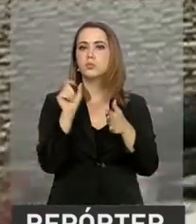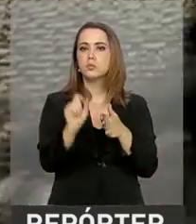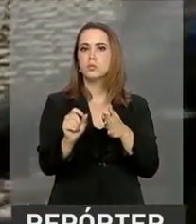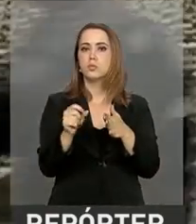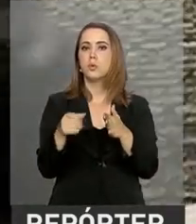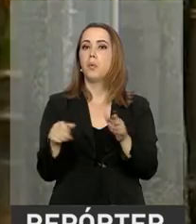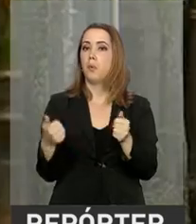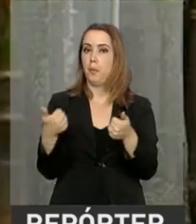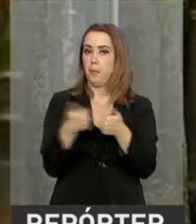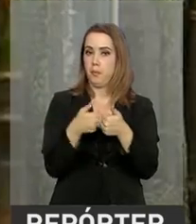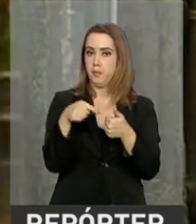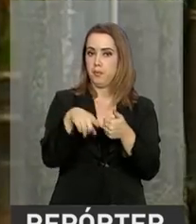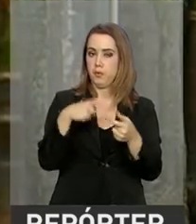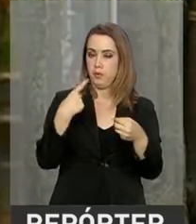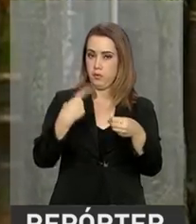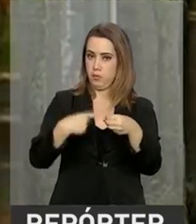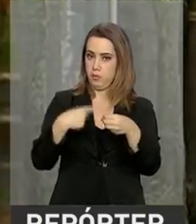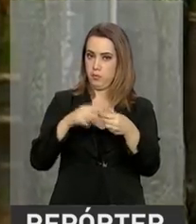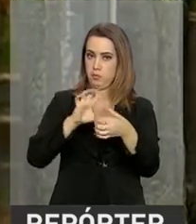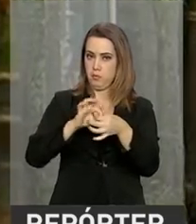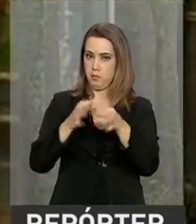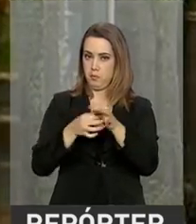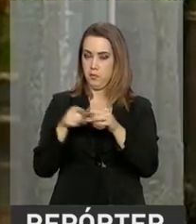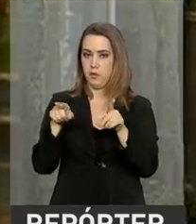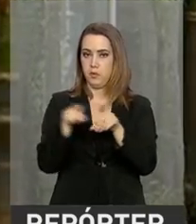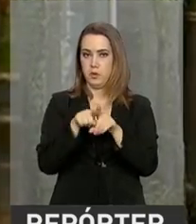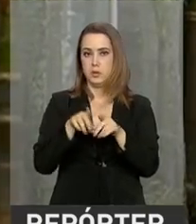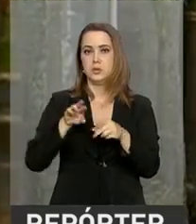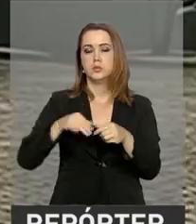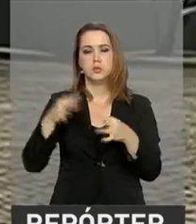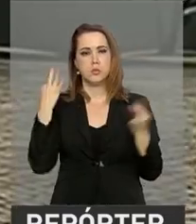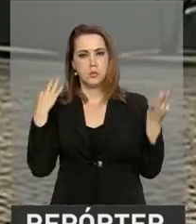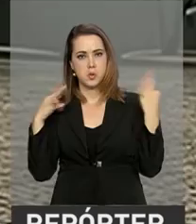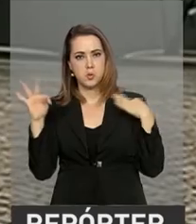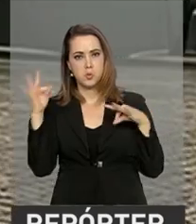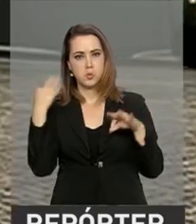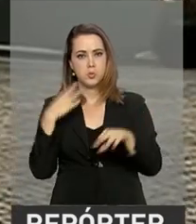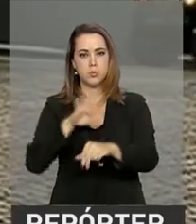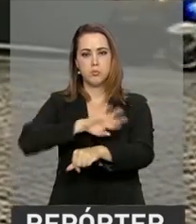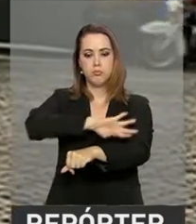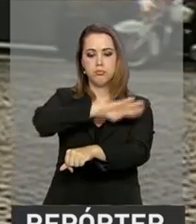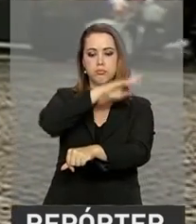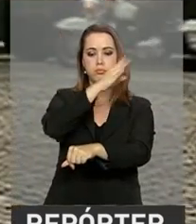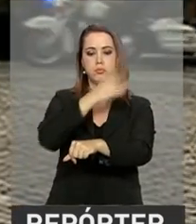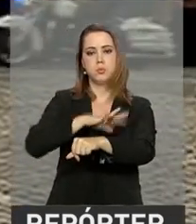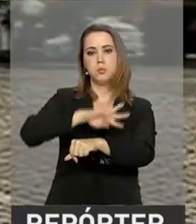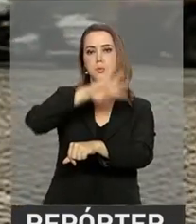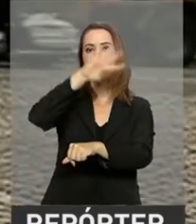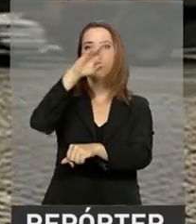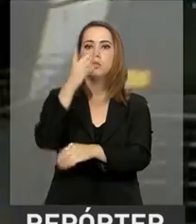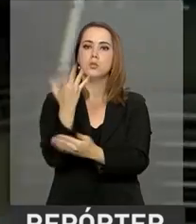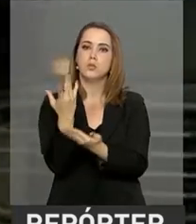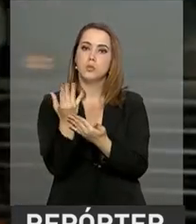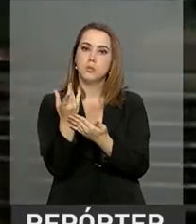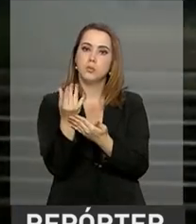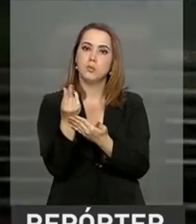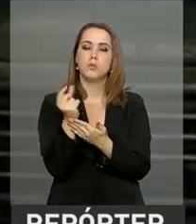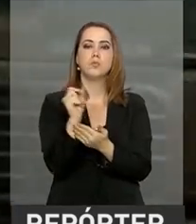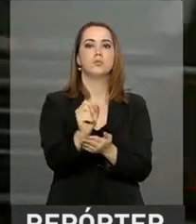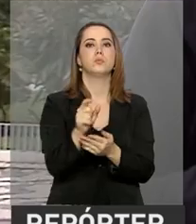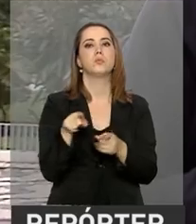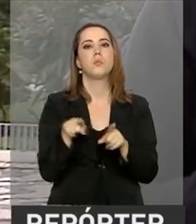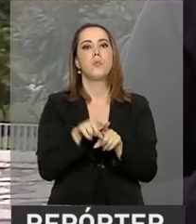pelos locais olímpicos e de pontos estratégicos, como o Pão de Açúcar, o Corcovado e a Pira Olímpica, instalada próximo à Igreja